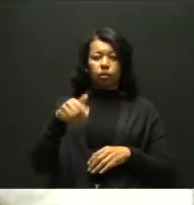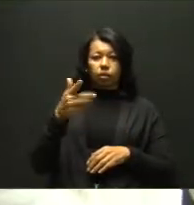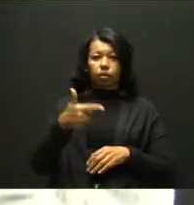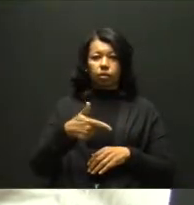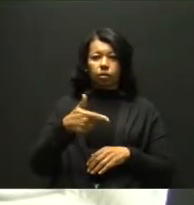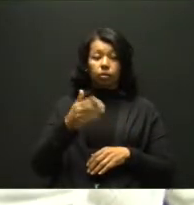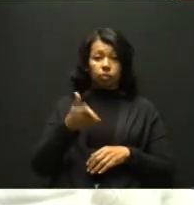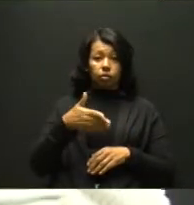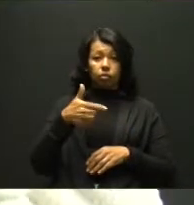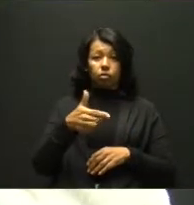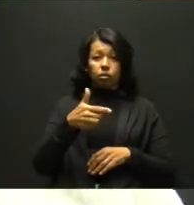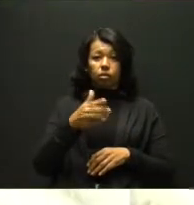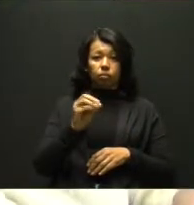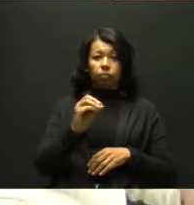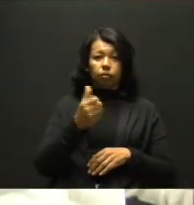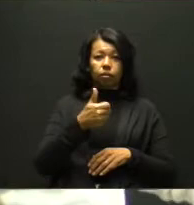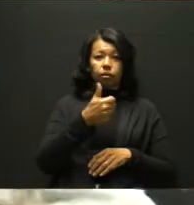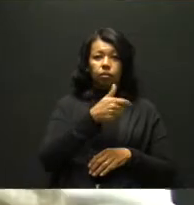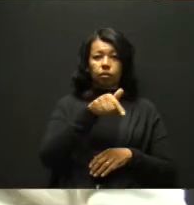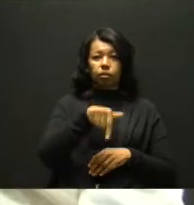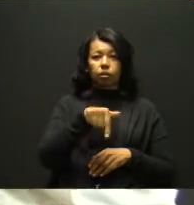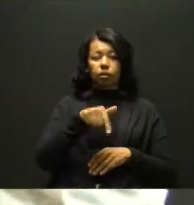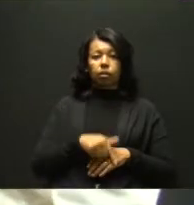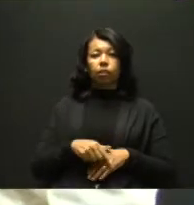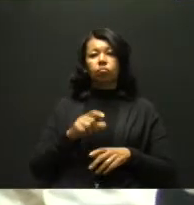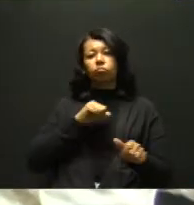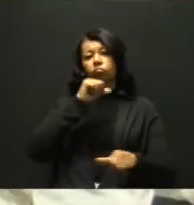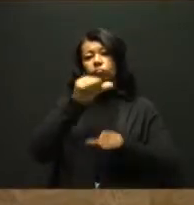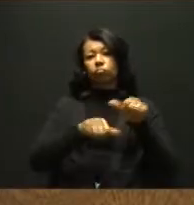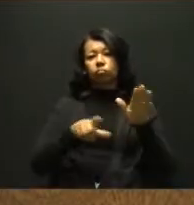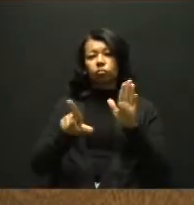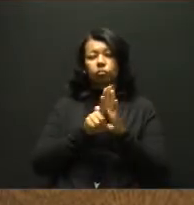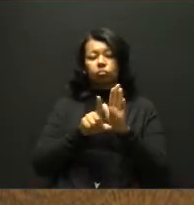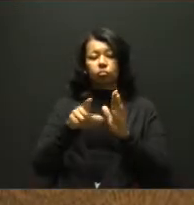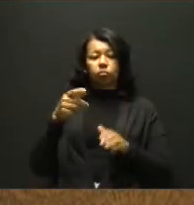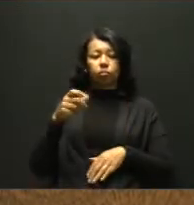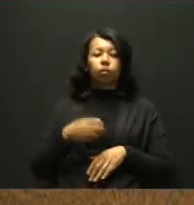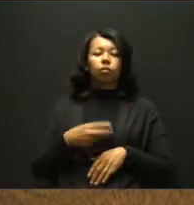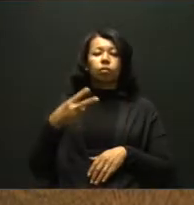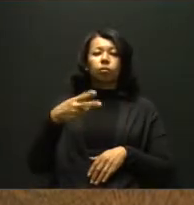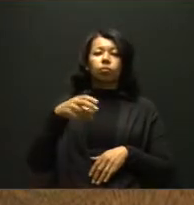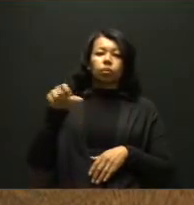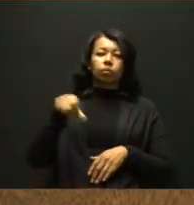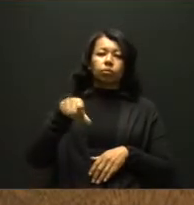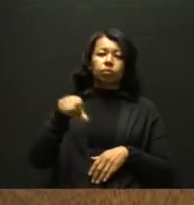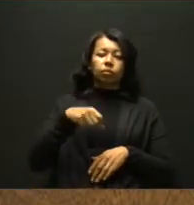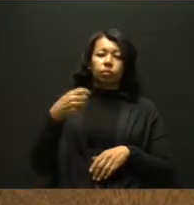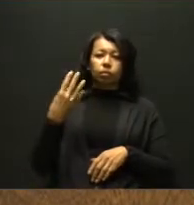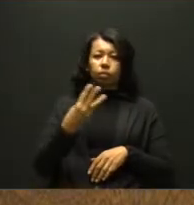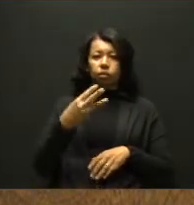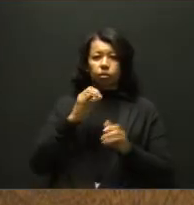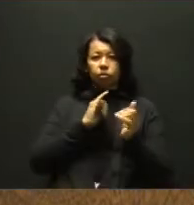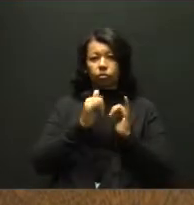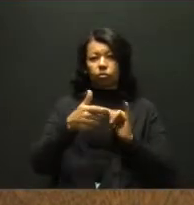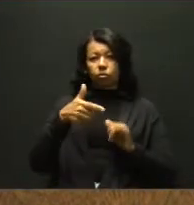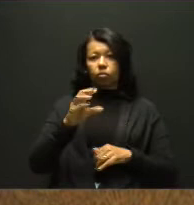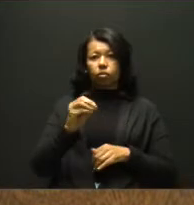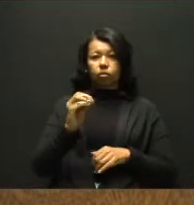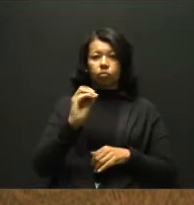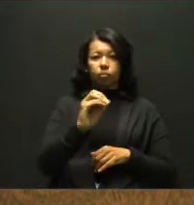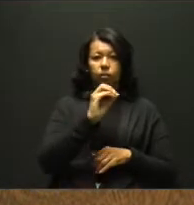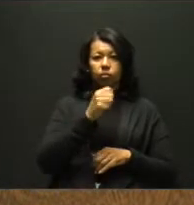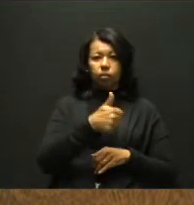2017 que altera dispositivo da lei 2.699 de 3 de julho de 2001 e